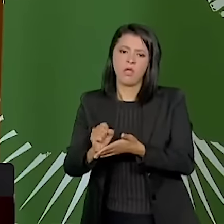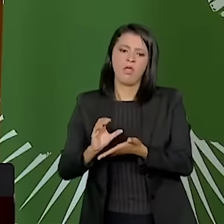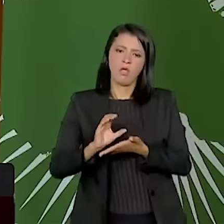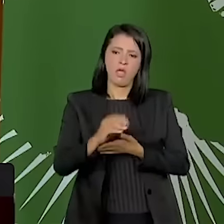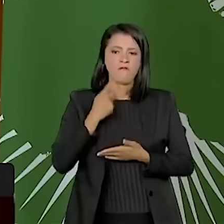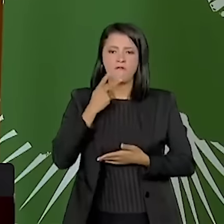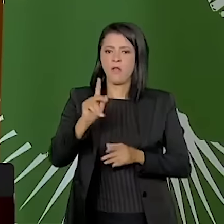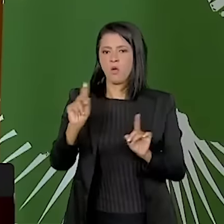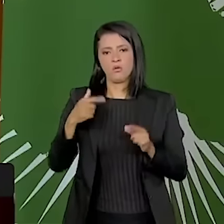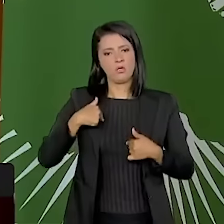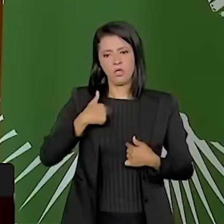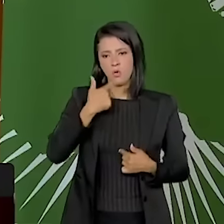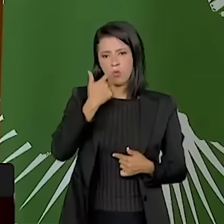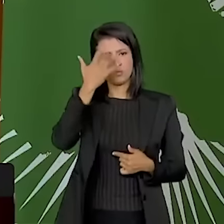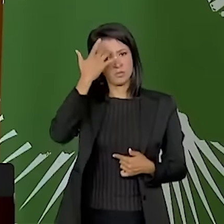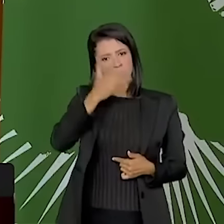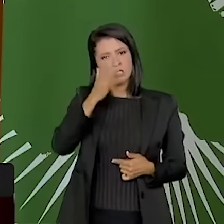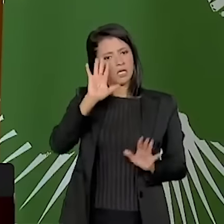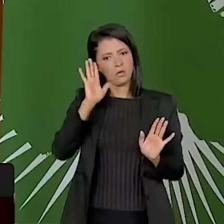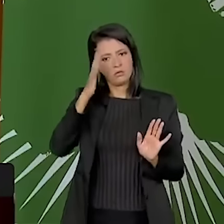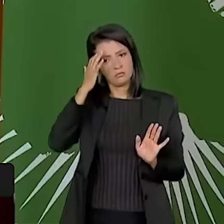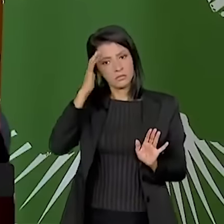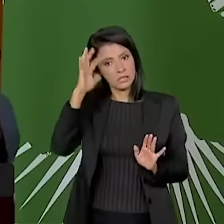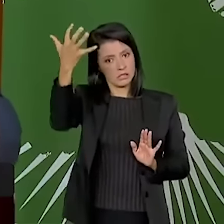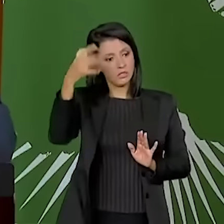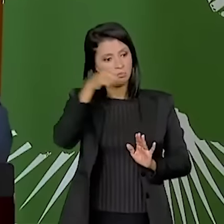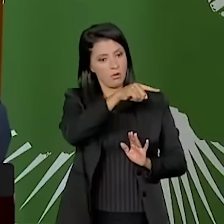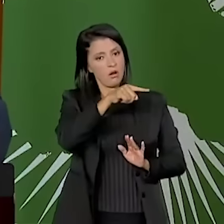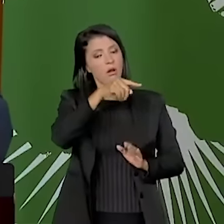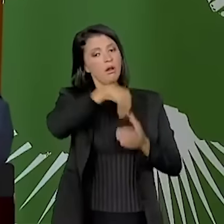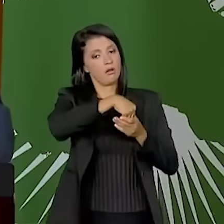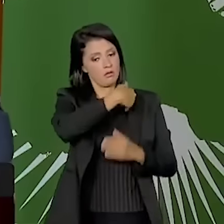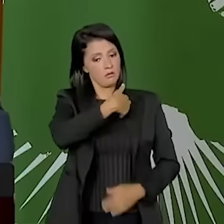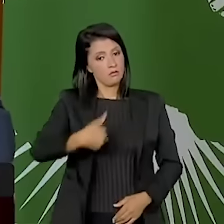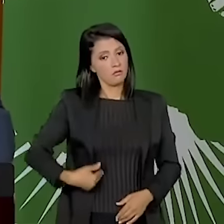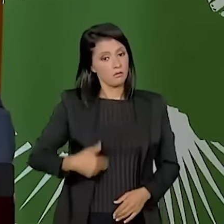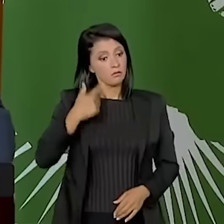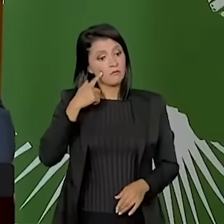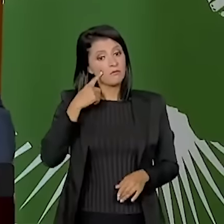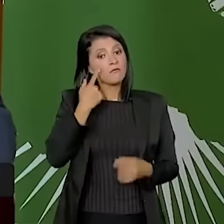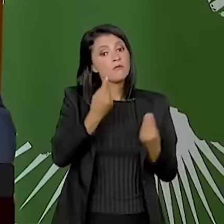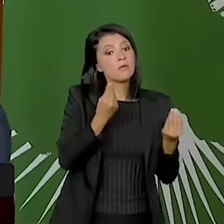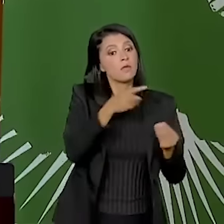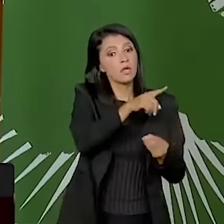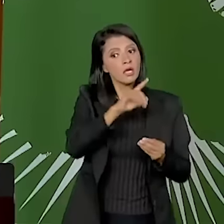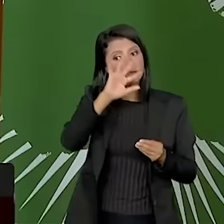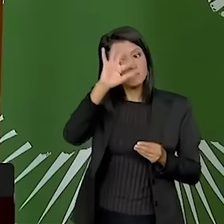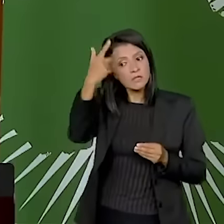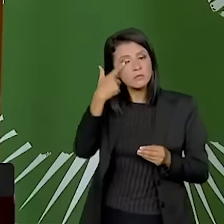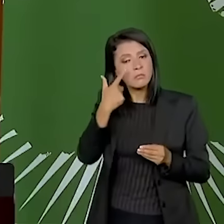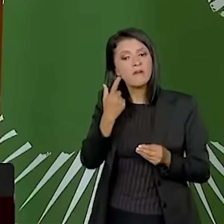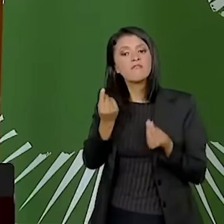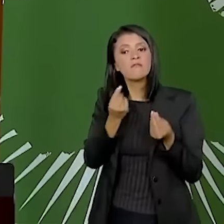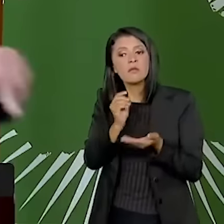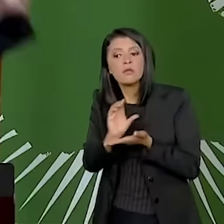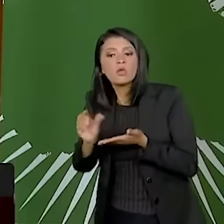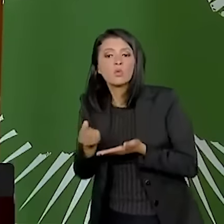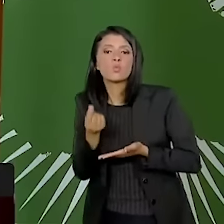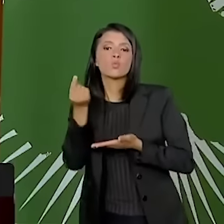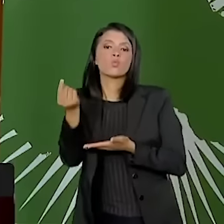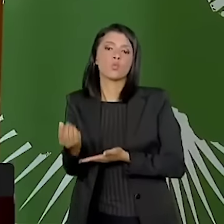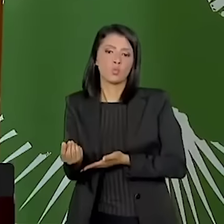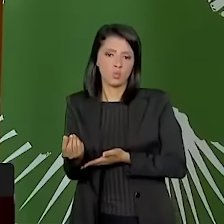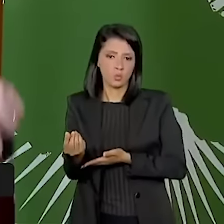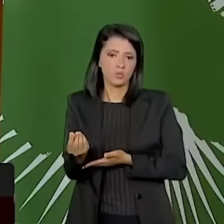não é o presidente que decide. Sabe? Eu preciso ver quem é que cuida disso no governo para saber quanto é que vai dar. Como o Brasil disse que vai defender